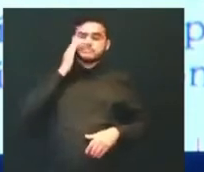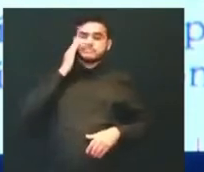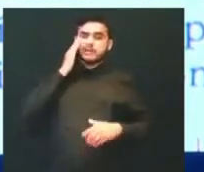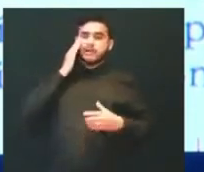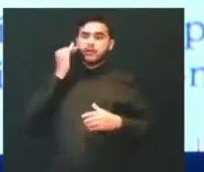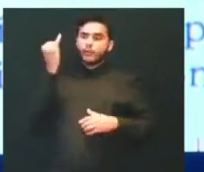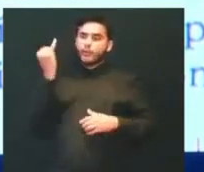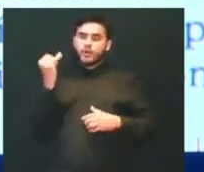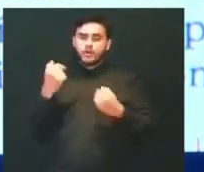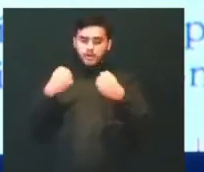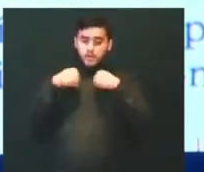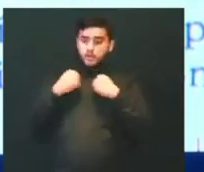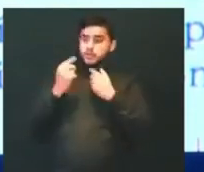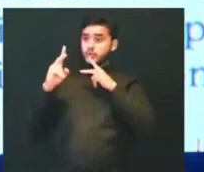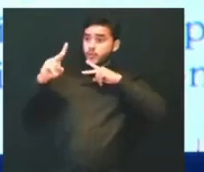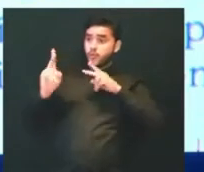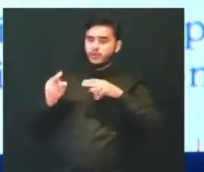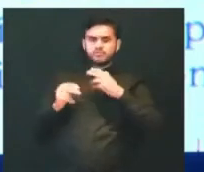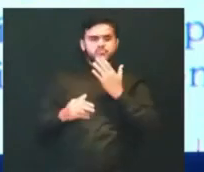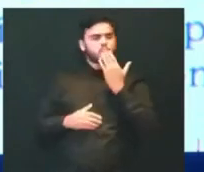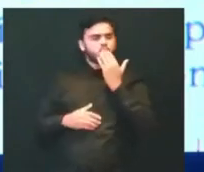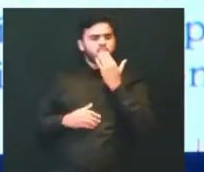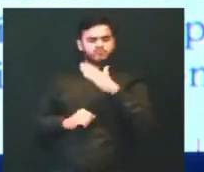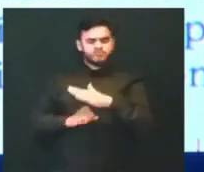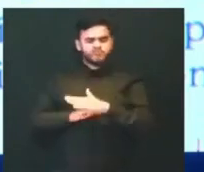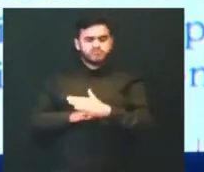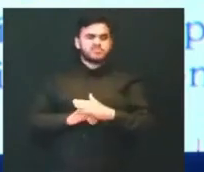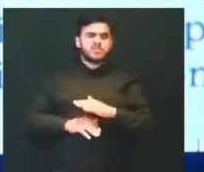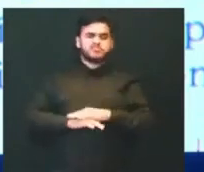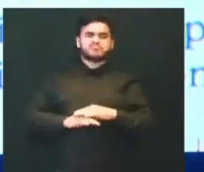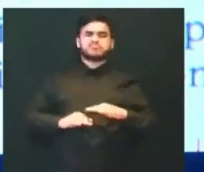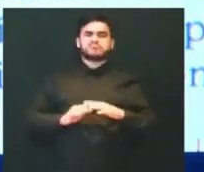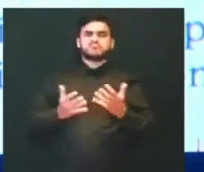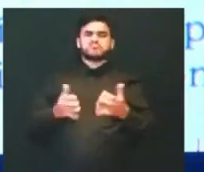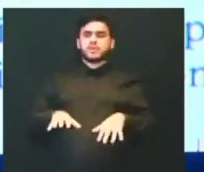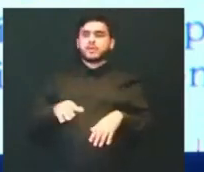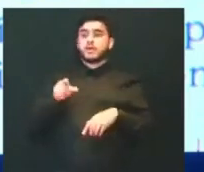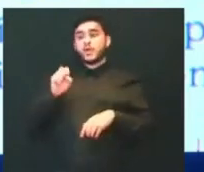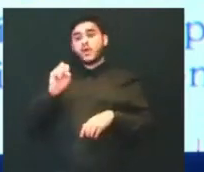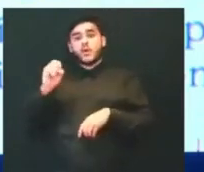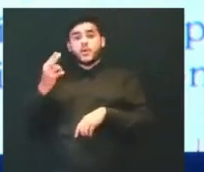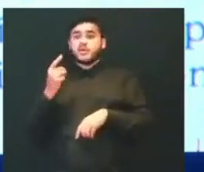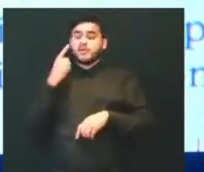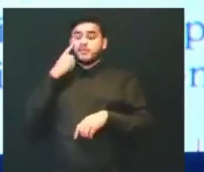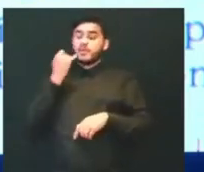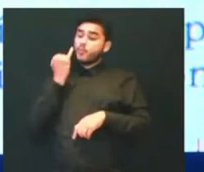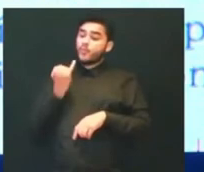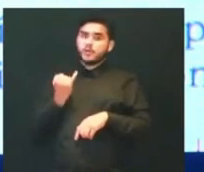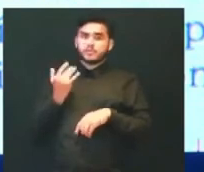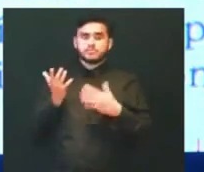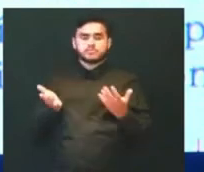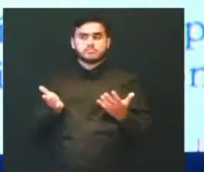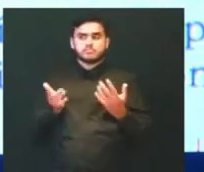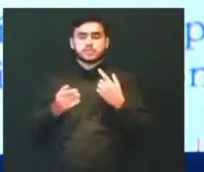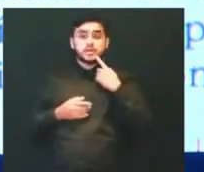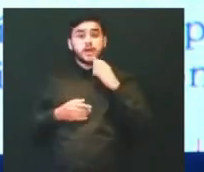mesma forma, pode ser que o cuidador tenha uma compulsão a mais alimentar, mas é uma pessoa que a